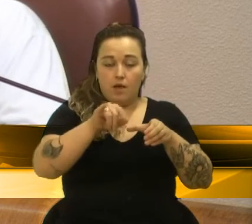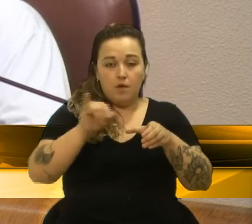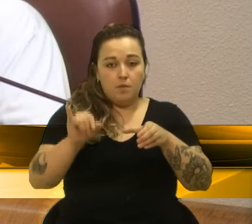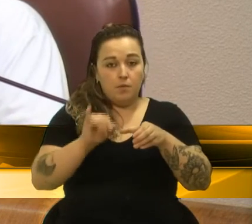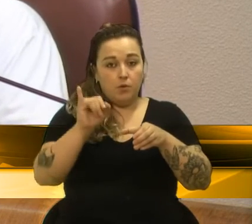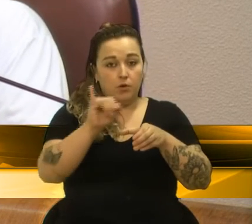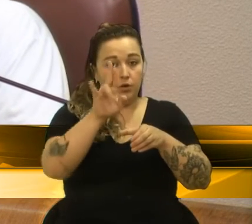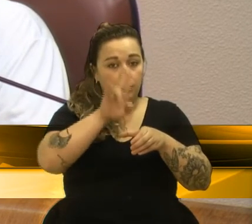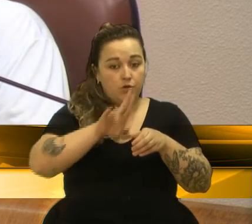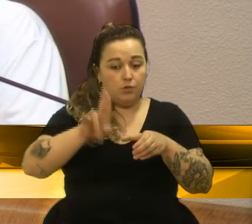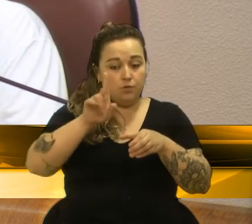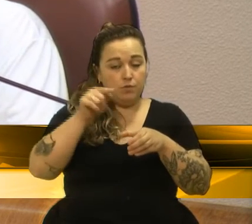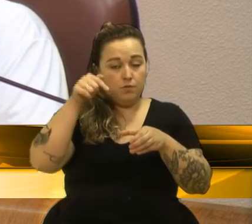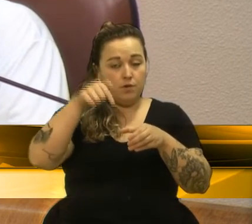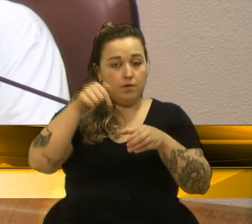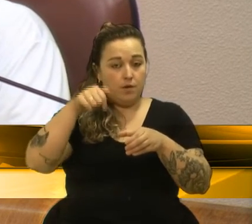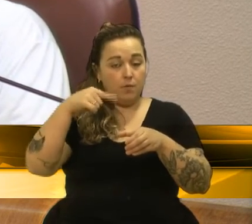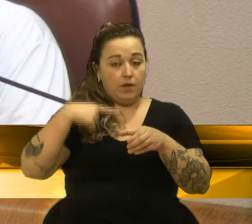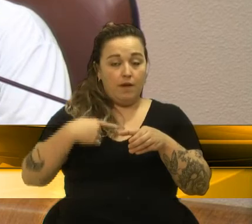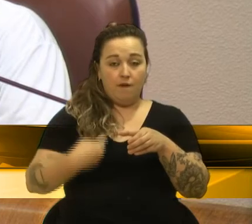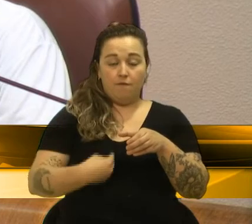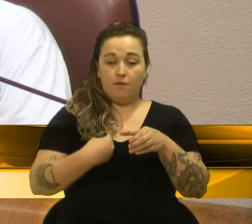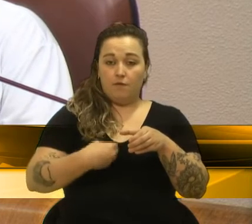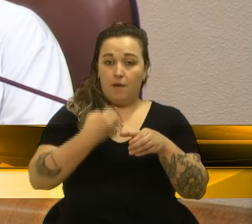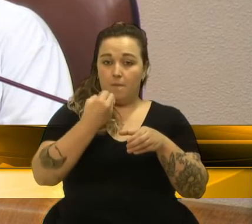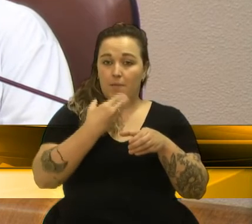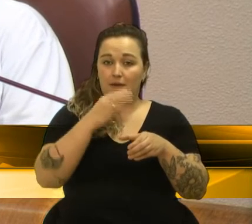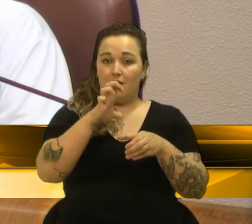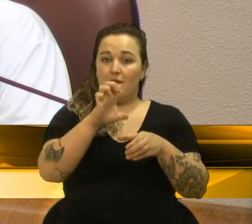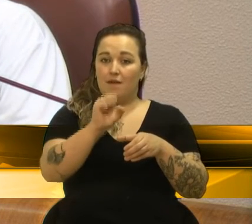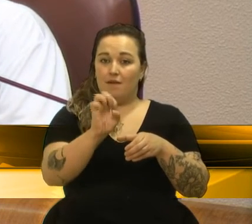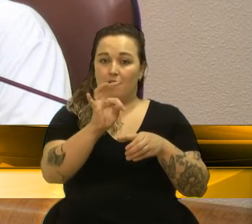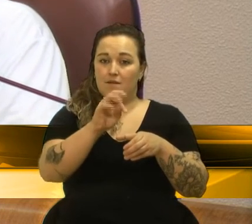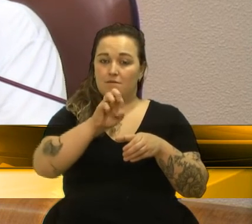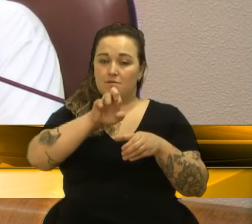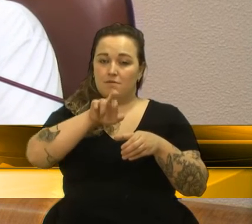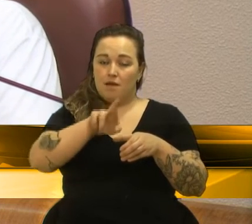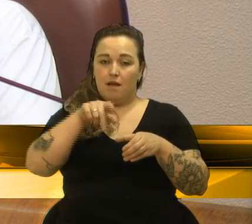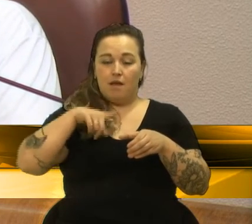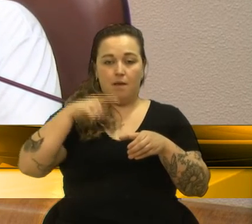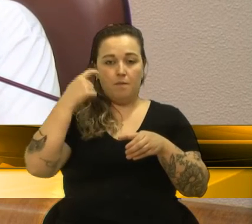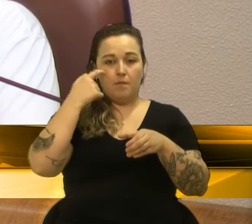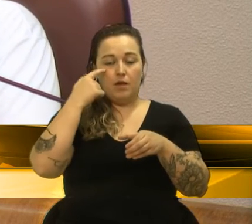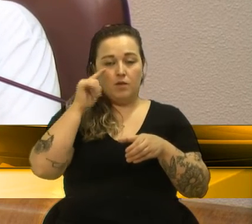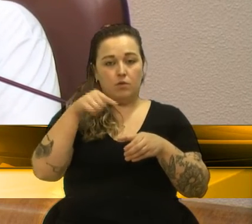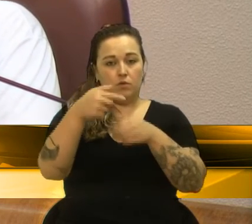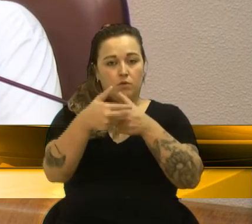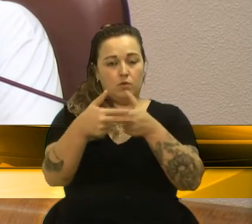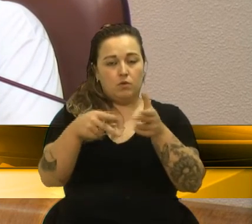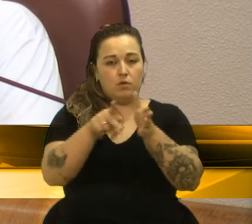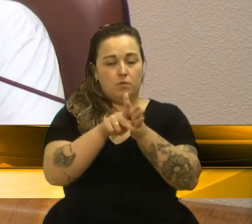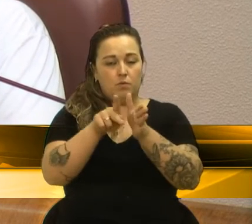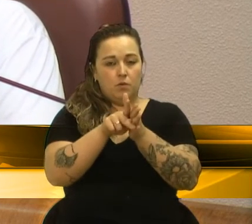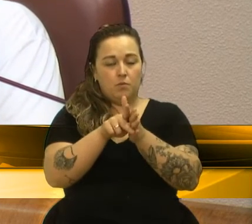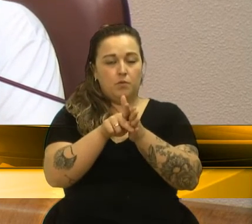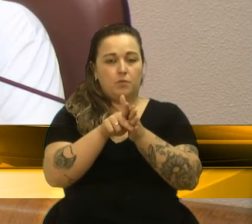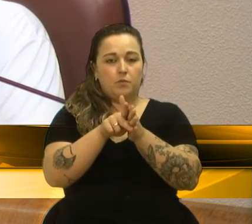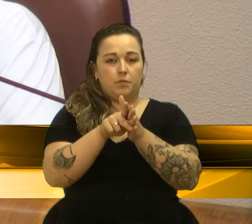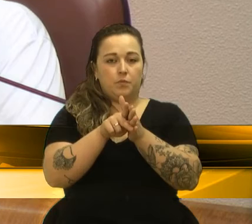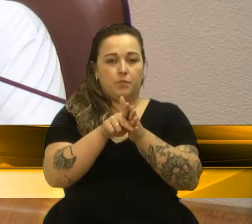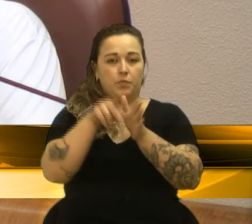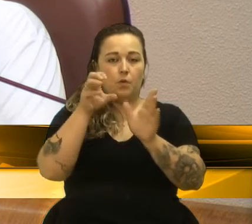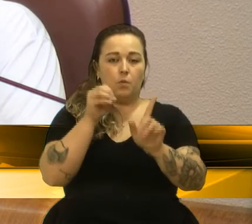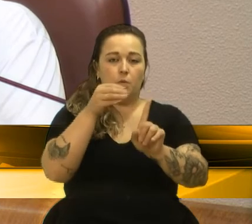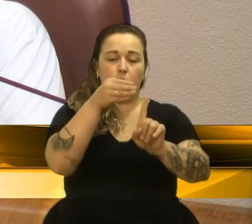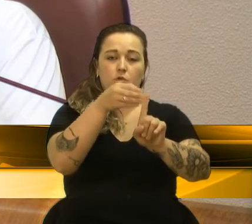sempre ao bem-estar comum. Sobre a finalidade administrativa, tem-se como prerrogativa dos agentes públicos primarem pelo fim